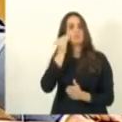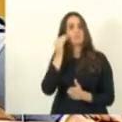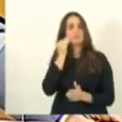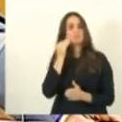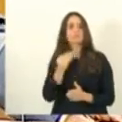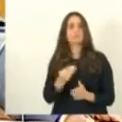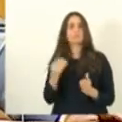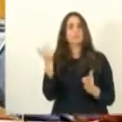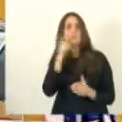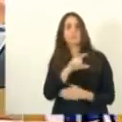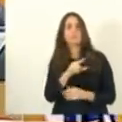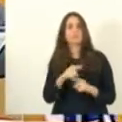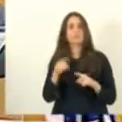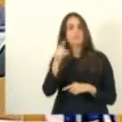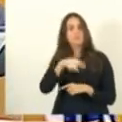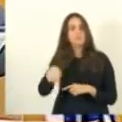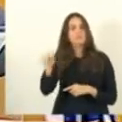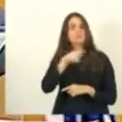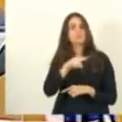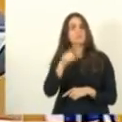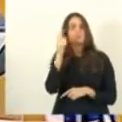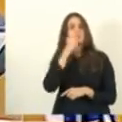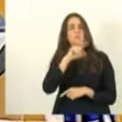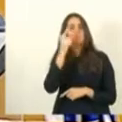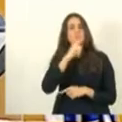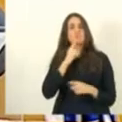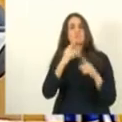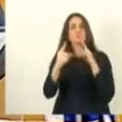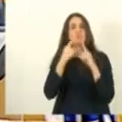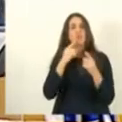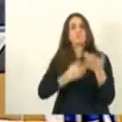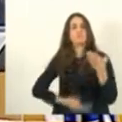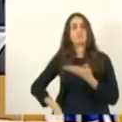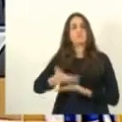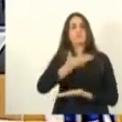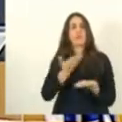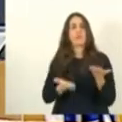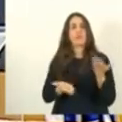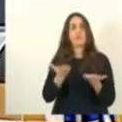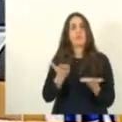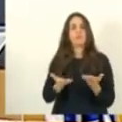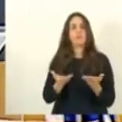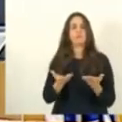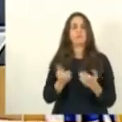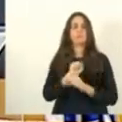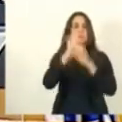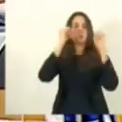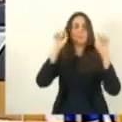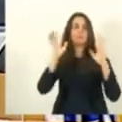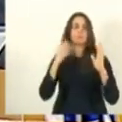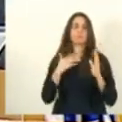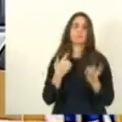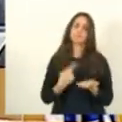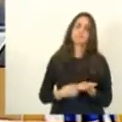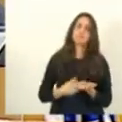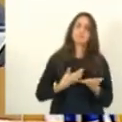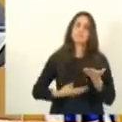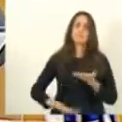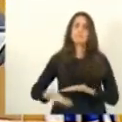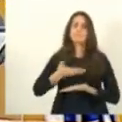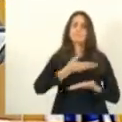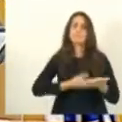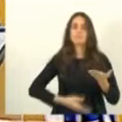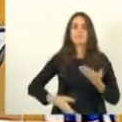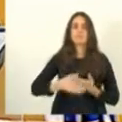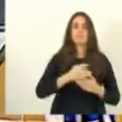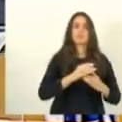e vocês realmente conseguiram estabelecer um equilíbrio com os parlamentares, com a Casa Civil, com o